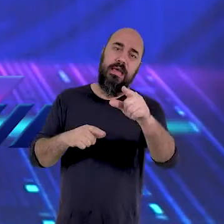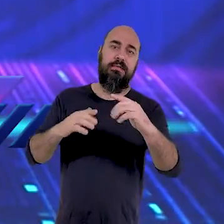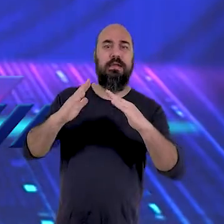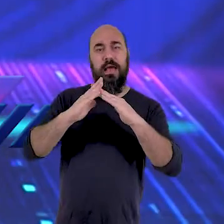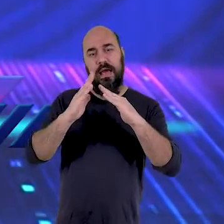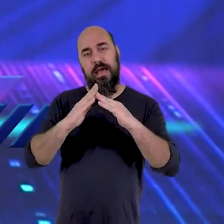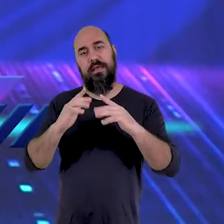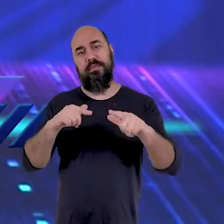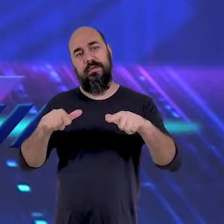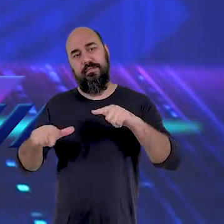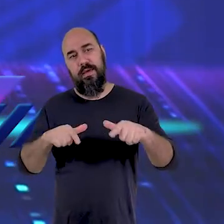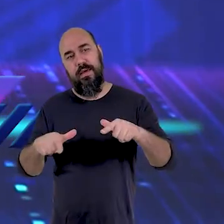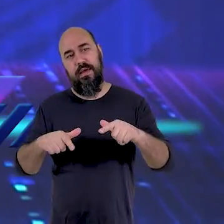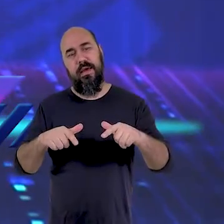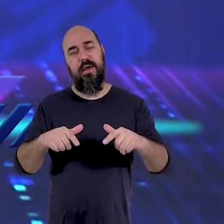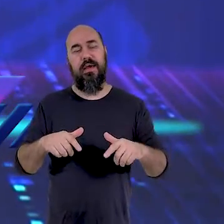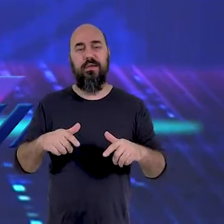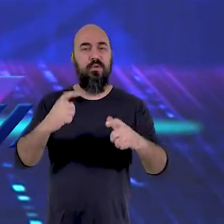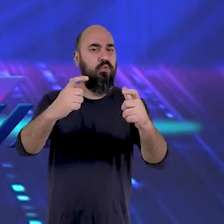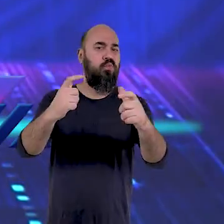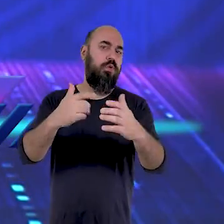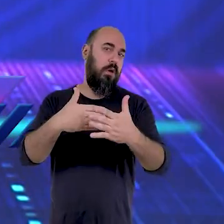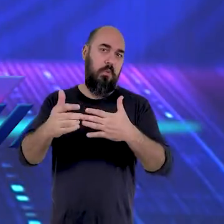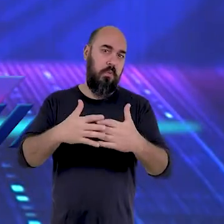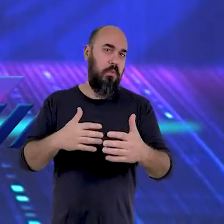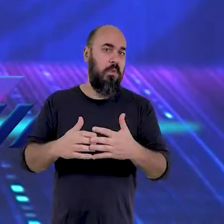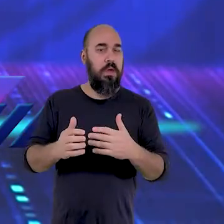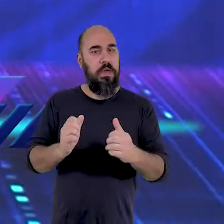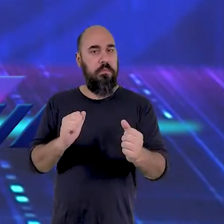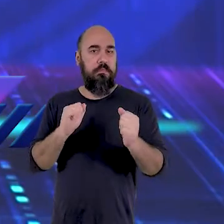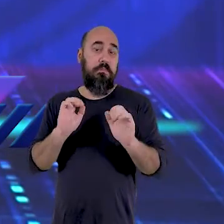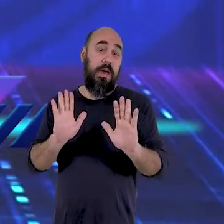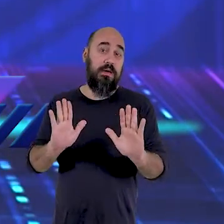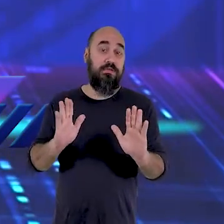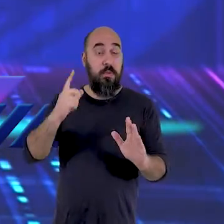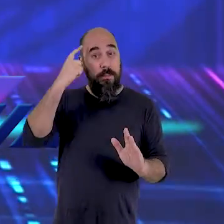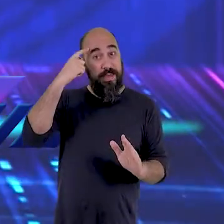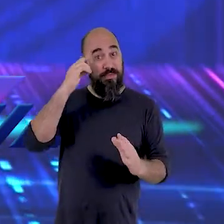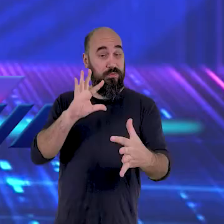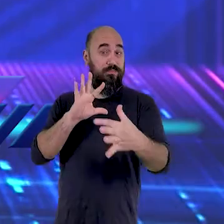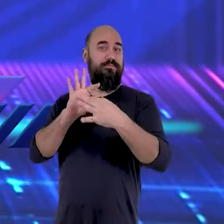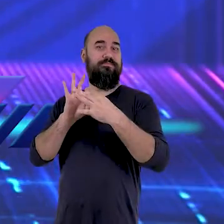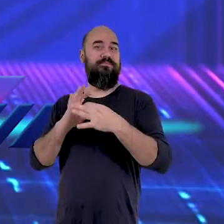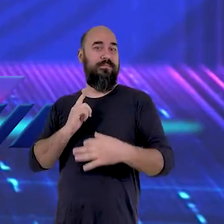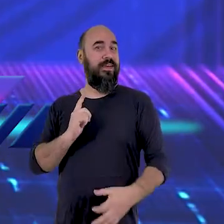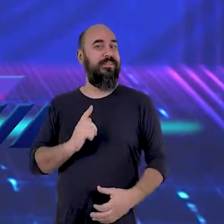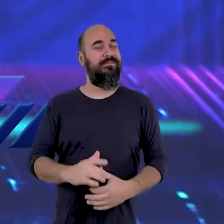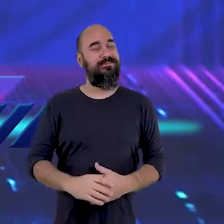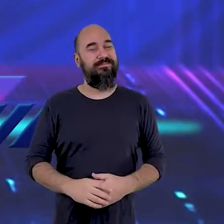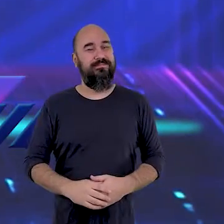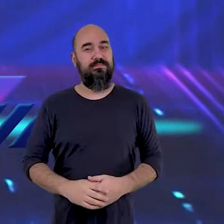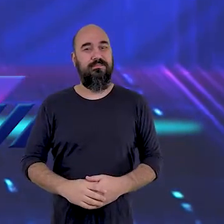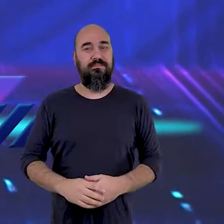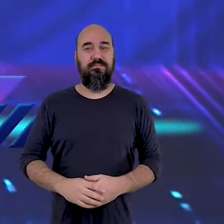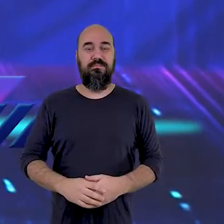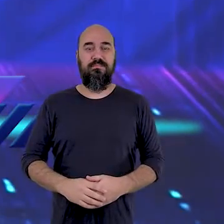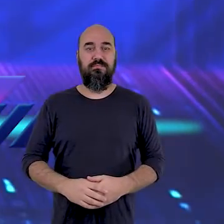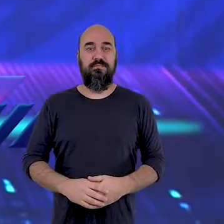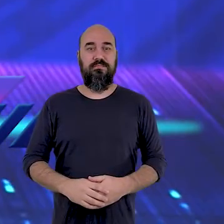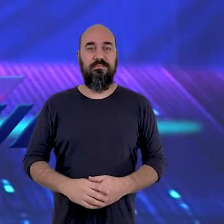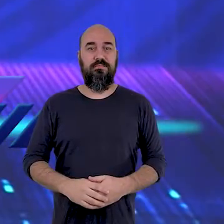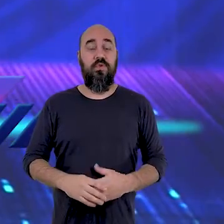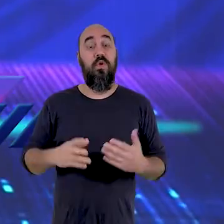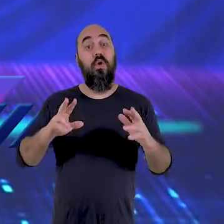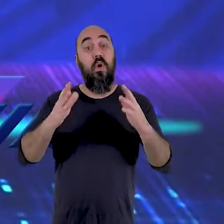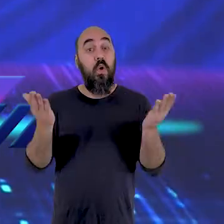onde você estiver, parte da nossa família. Bom, o tema de hoje vai falar sobre as duas testemunhas